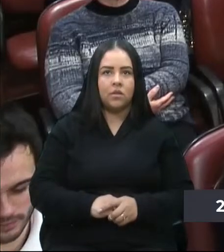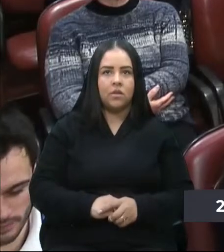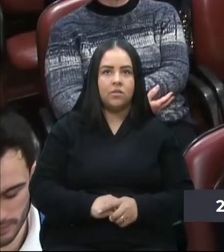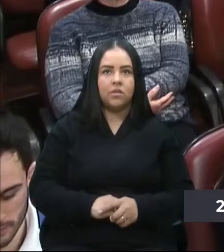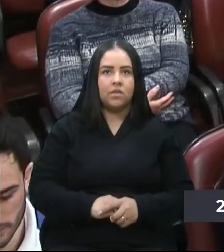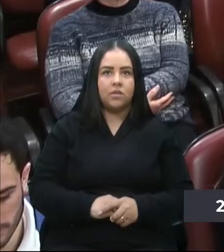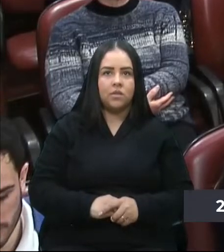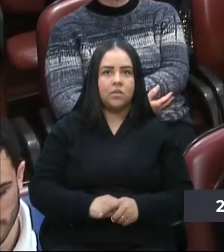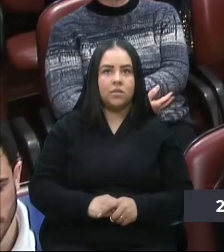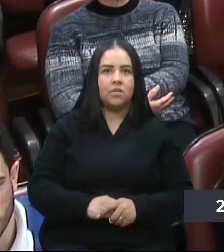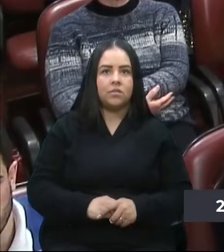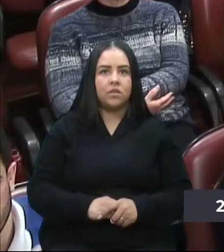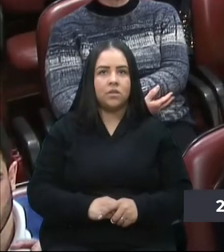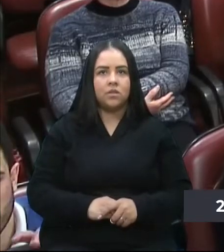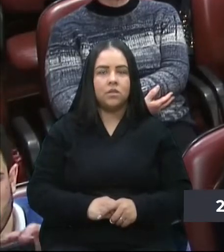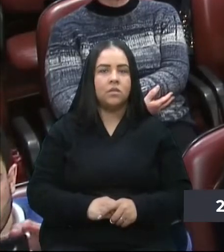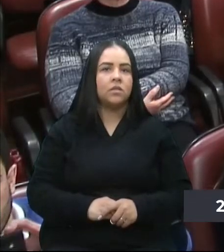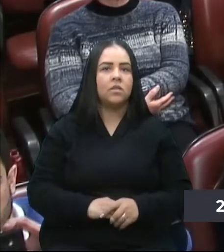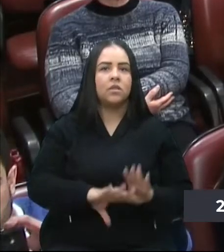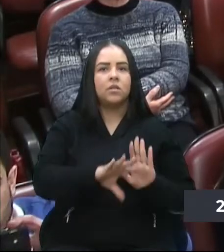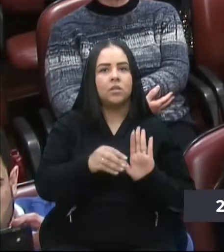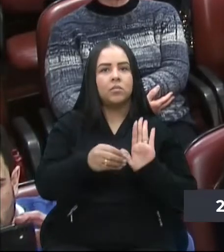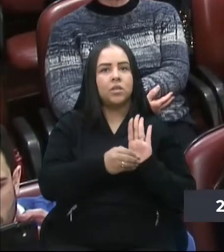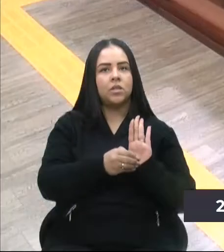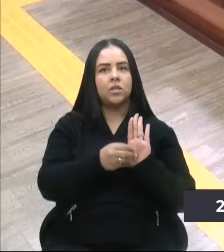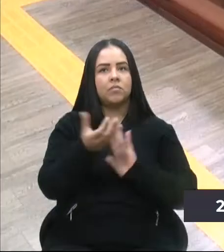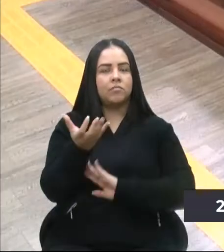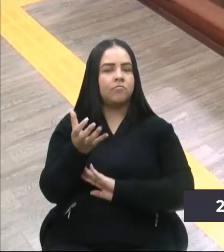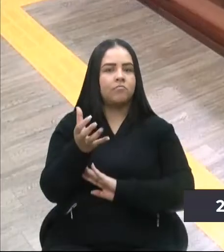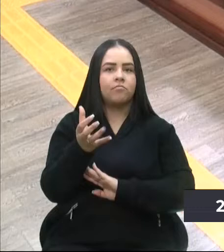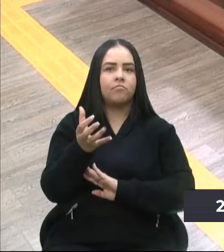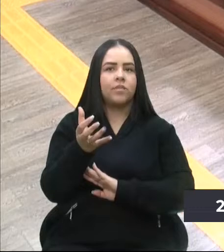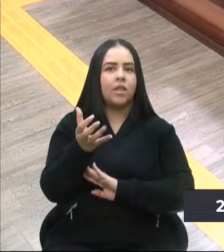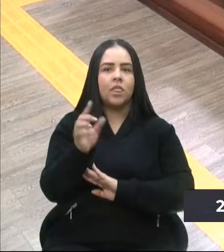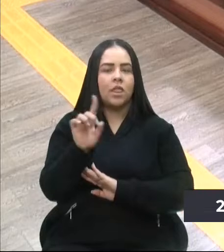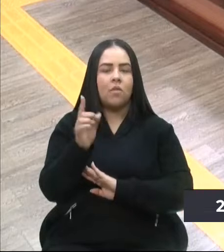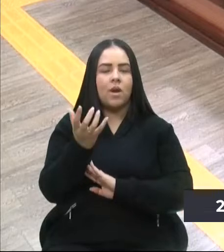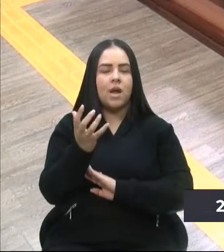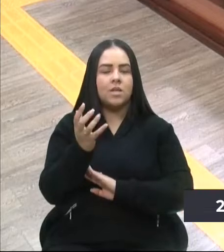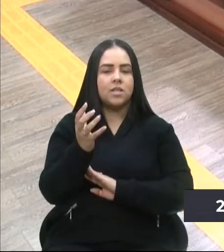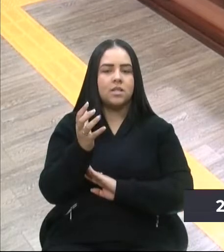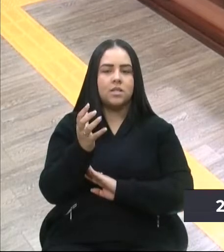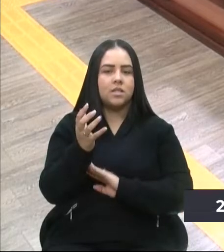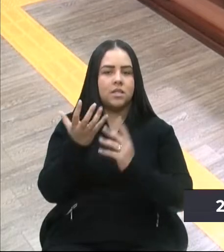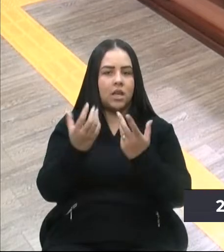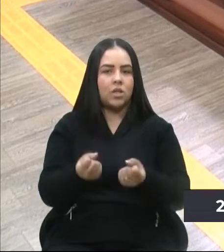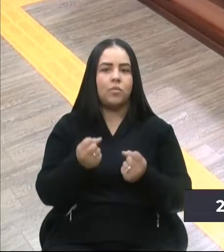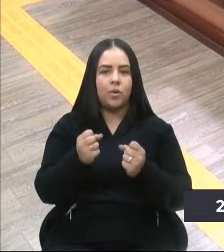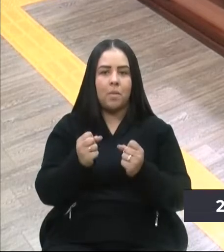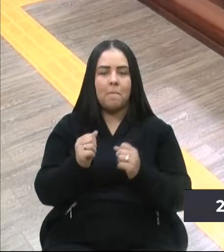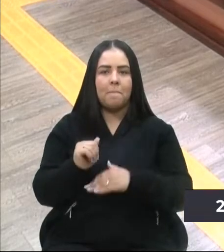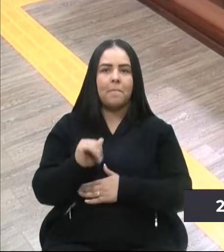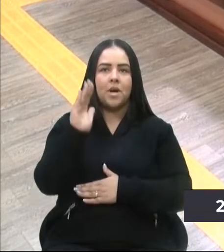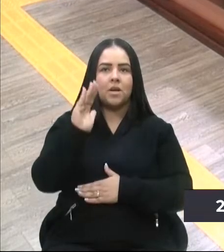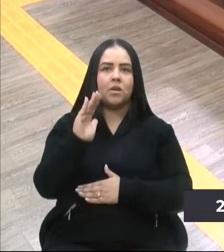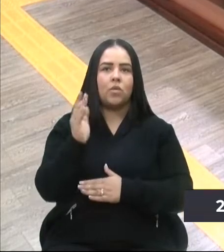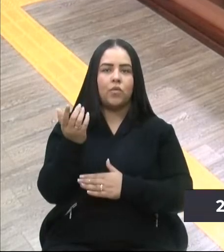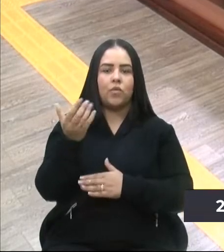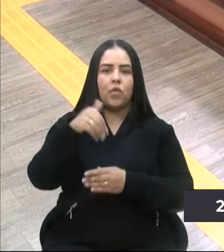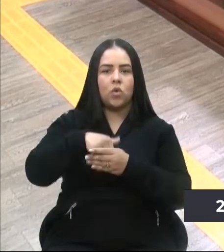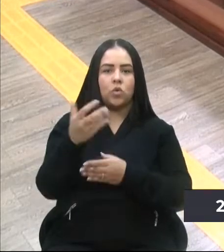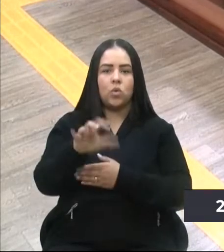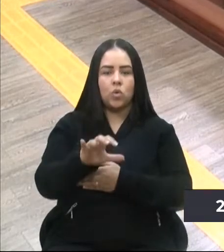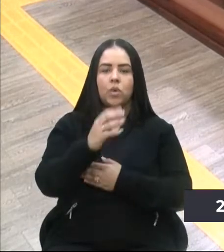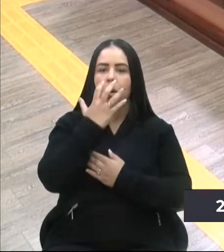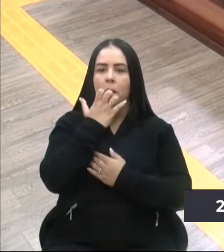A emenda aditiva 1 foi rejeitada por maioria, com votos contrários o vereador Camilles, vereador